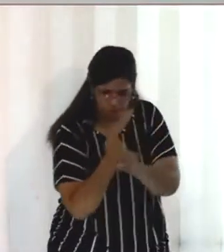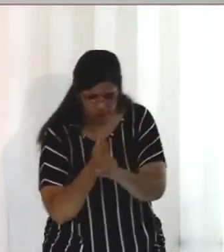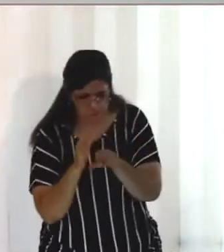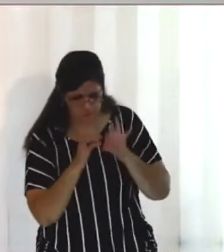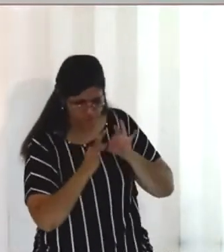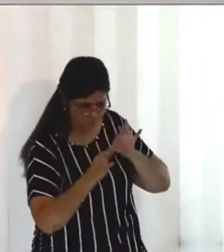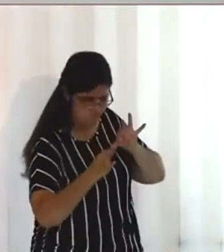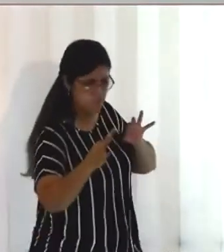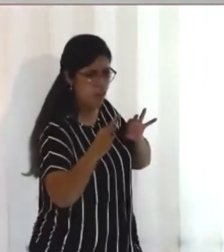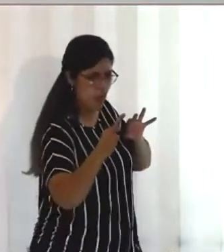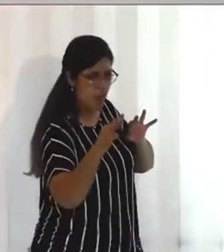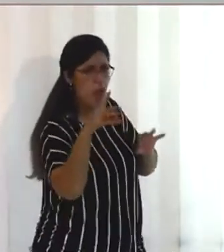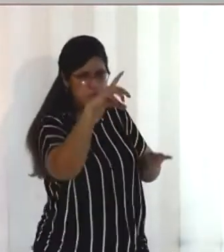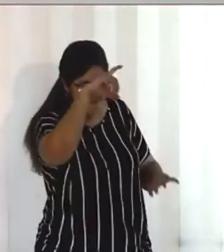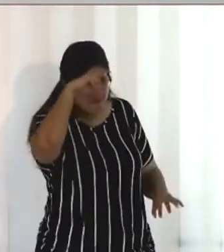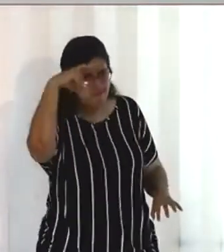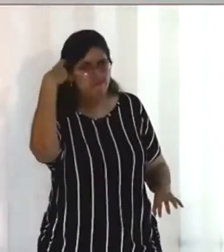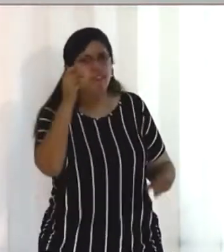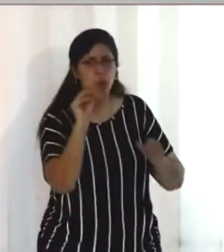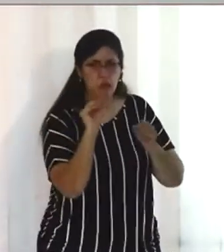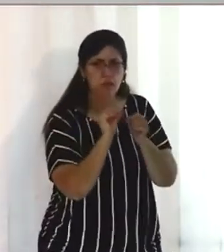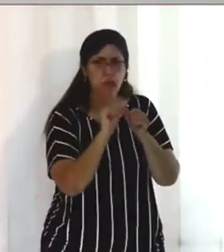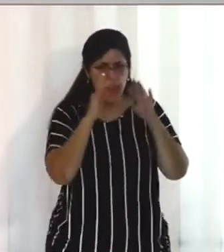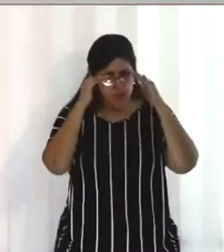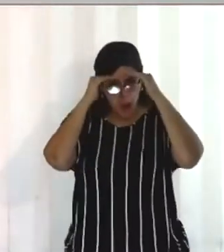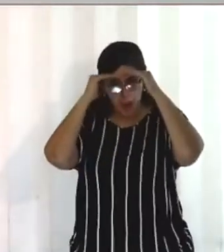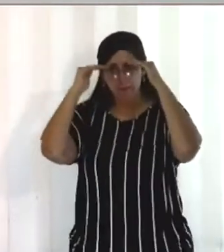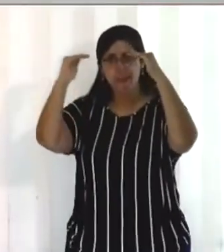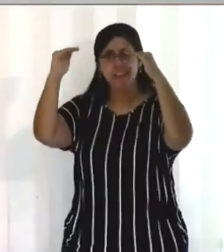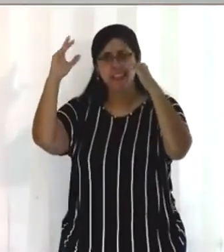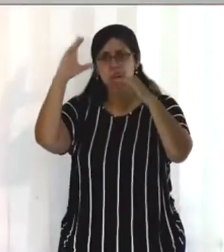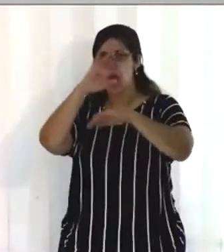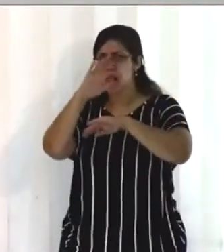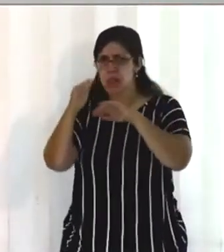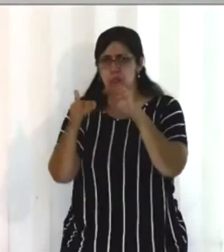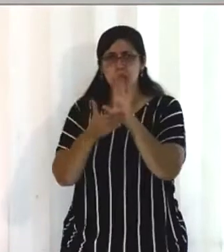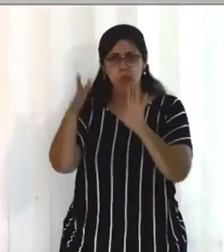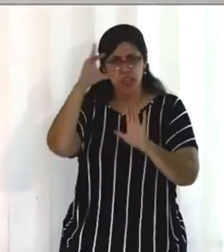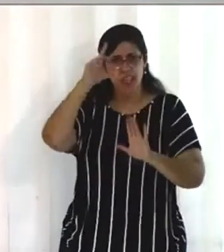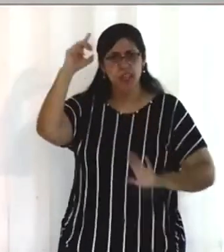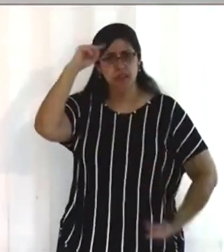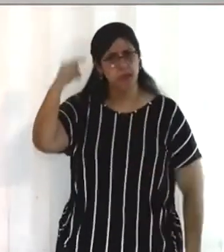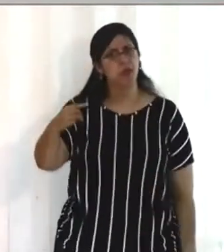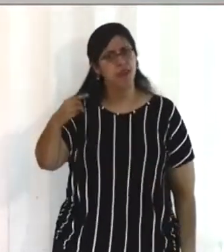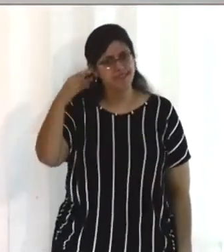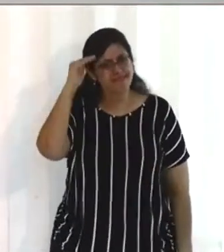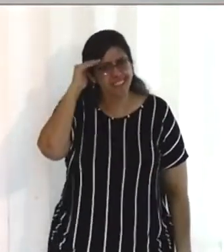Noé, consoante a tudo o que Deus lhe ordenara.